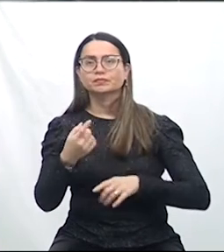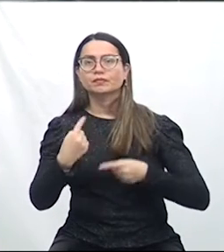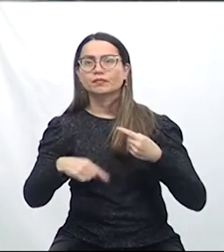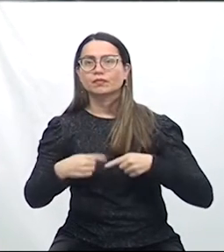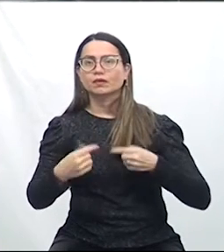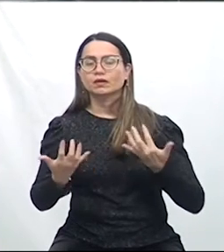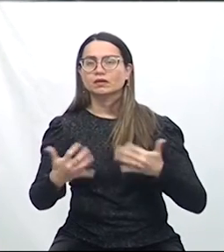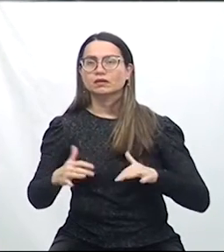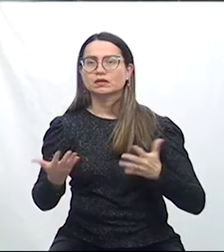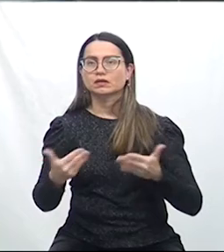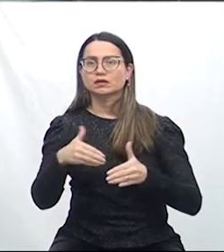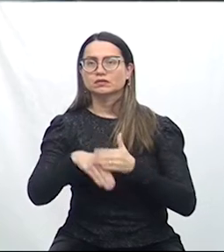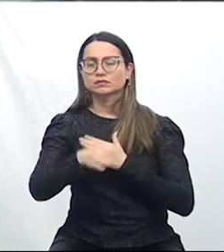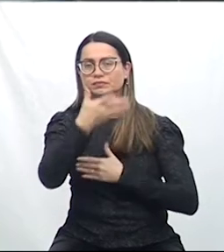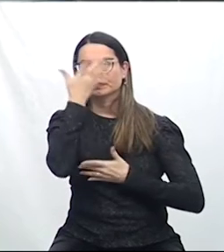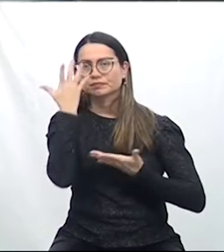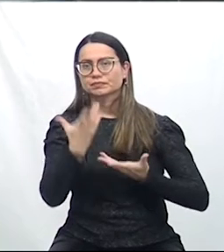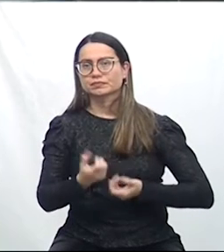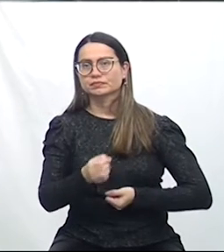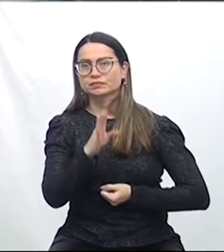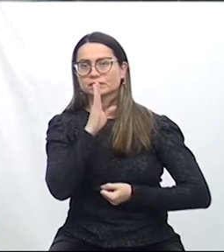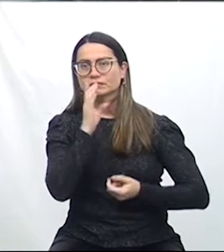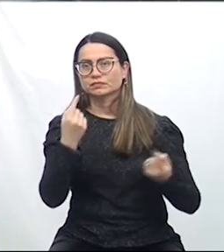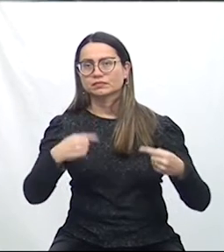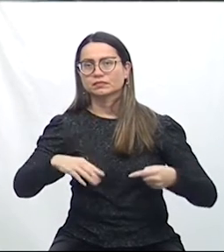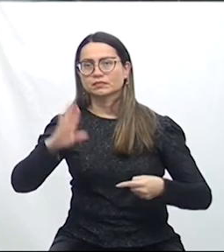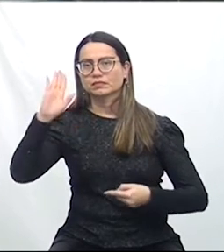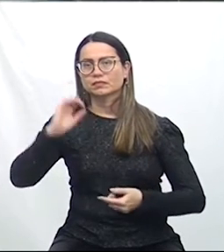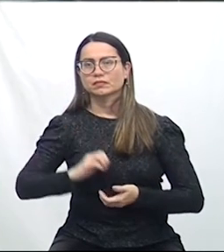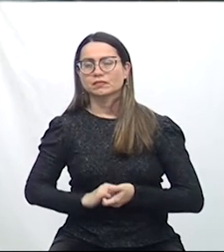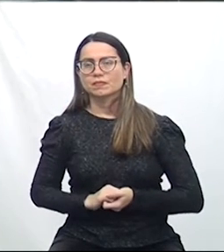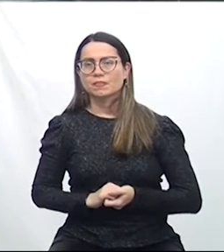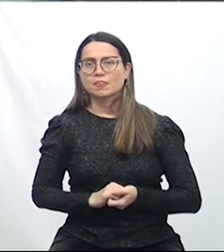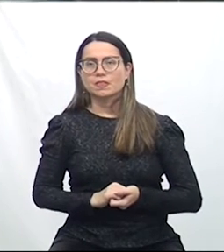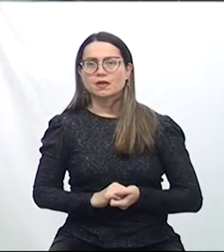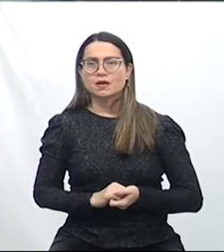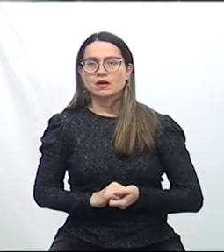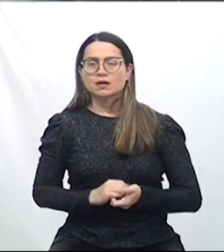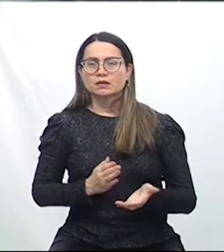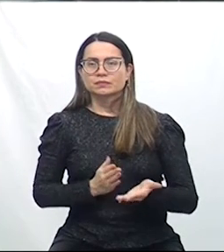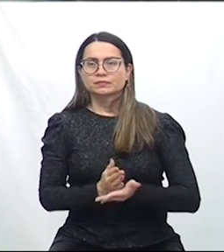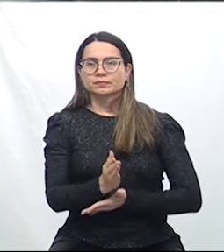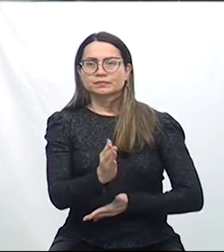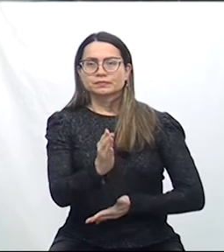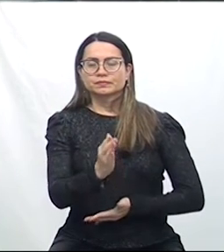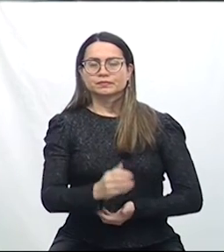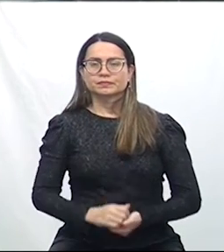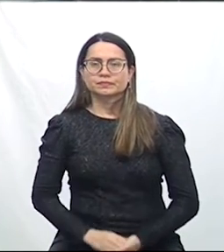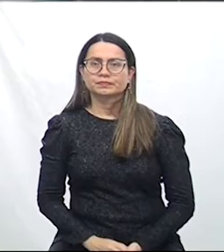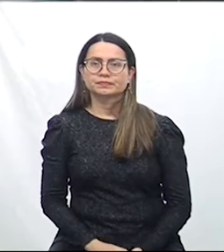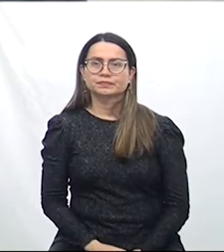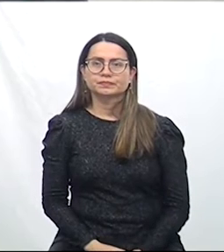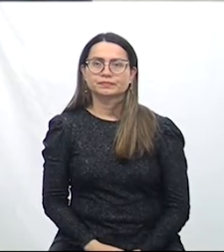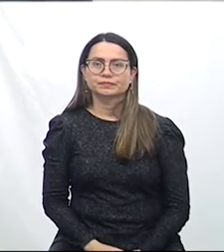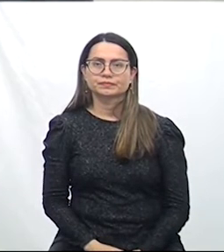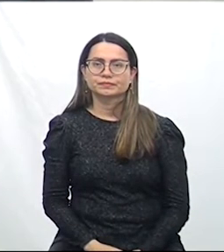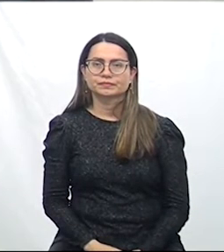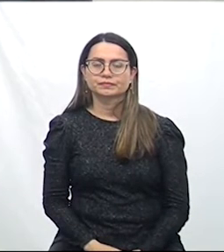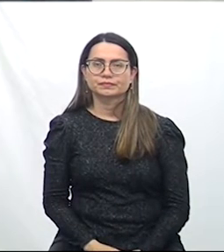discutir, está em votação. Os favoráveis permaneçam como estão, os contrários se manifestem. Aprovado por unanimidade.